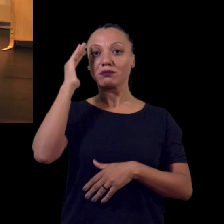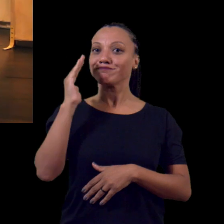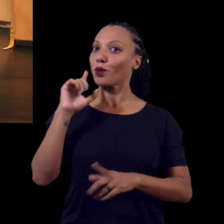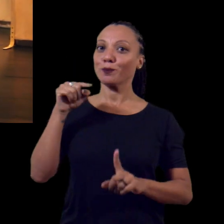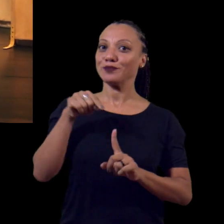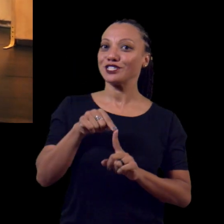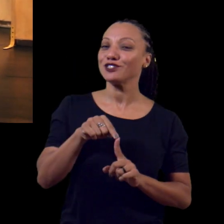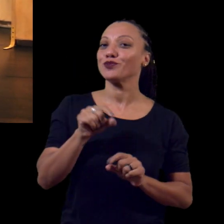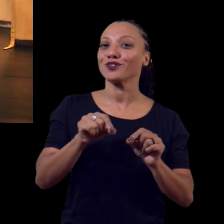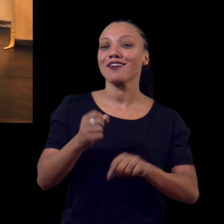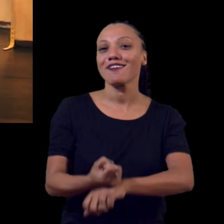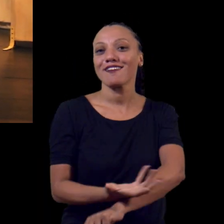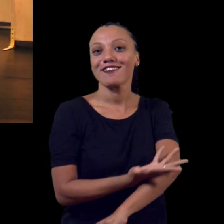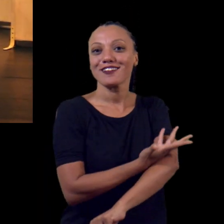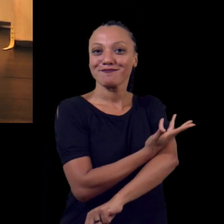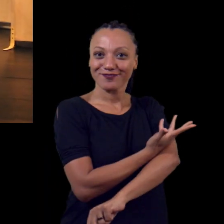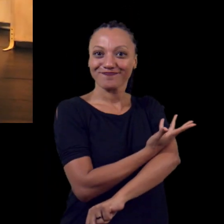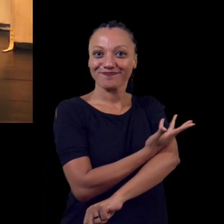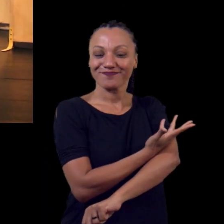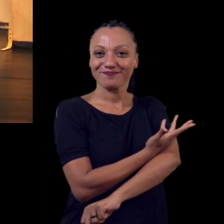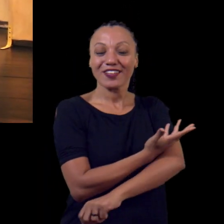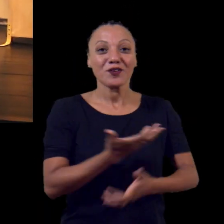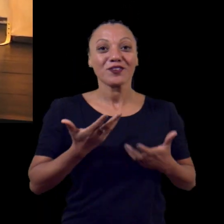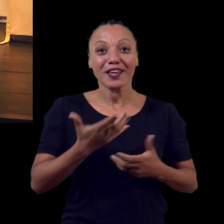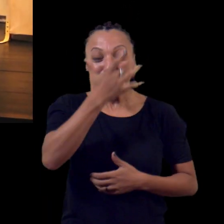emoção pelo seu canal prioritário